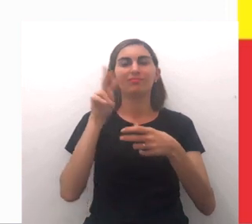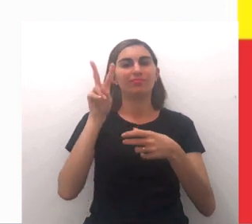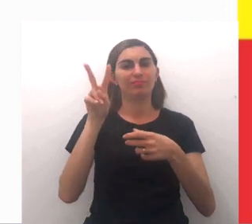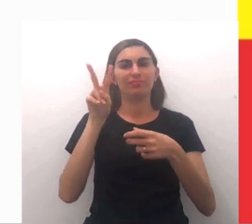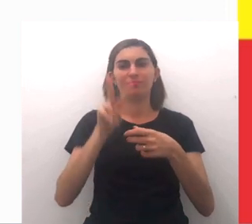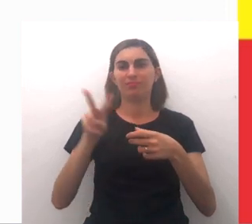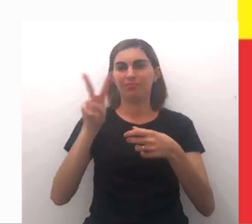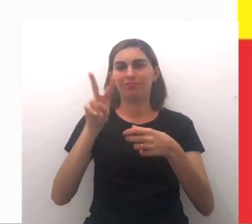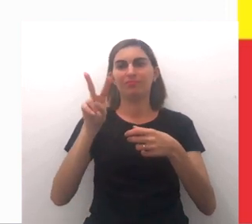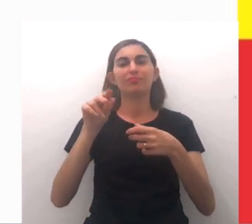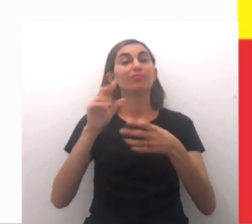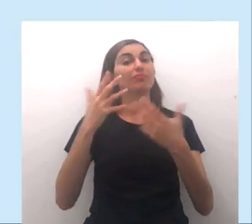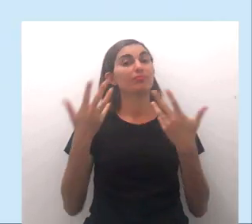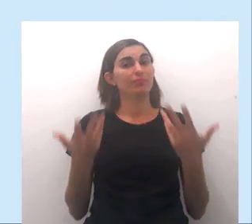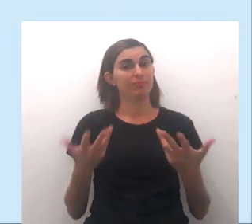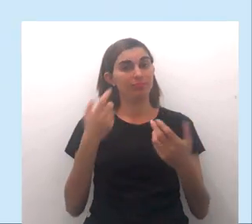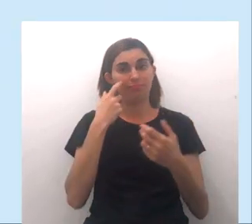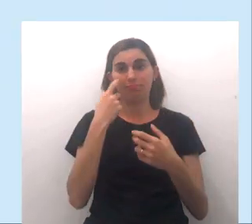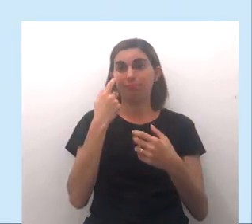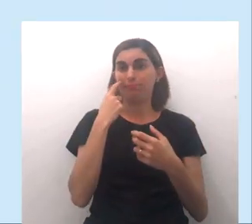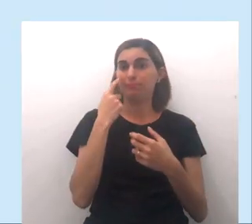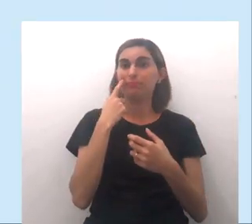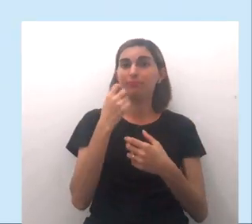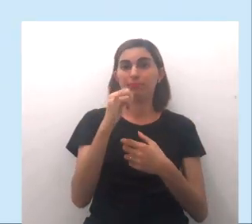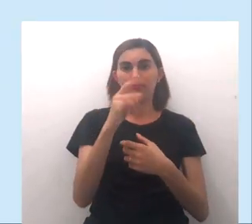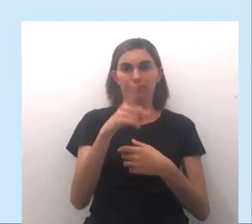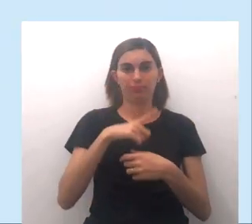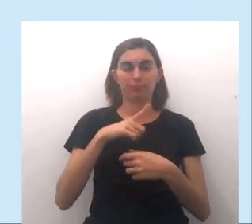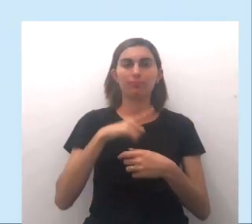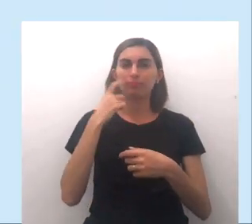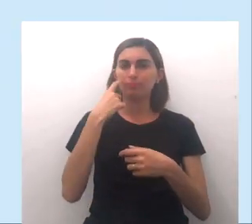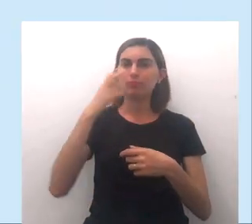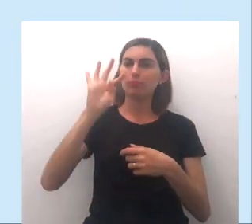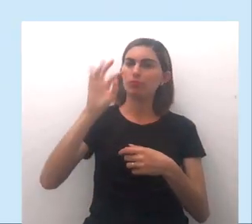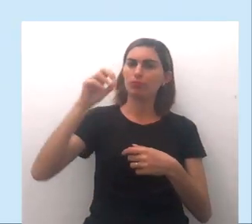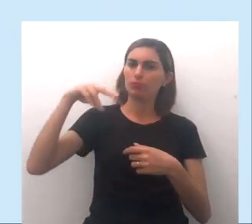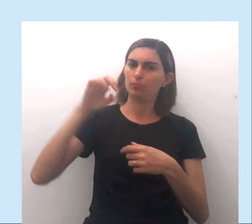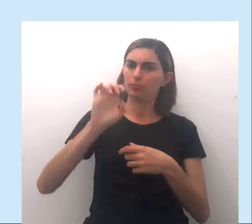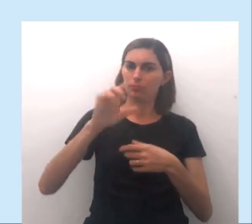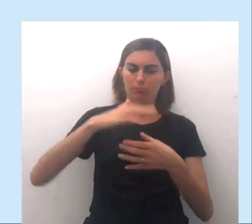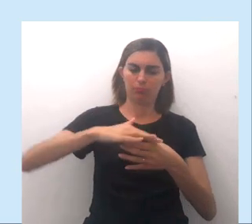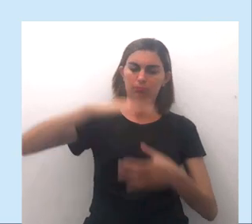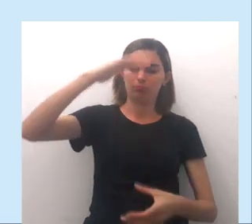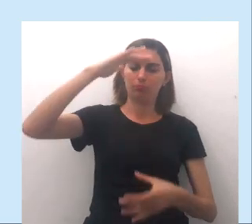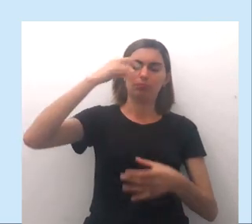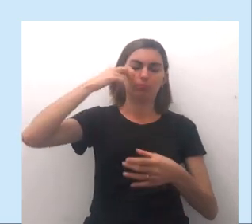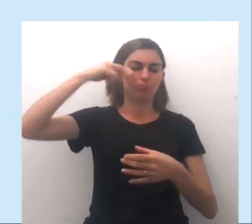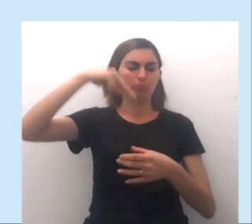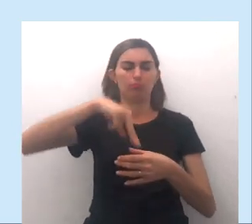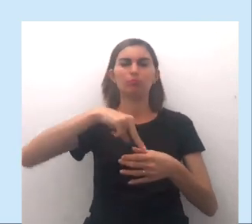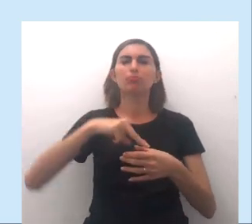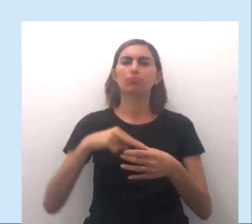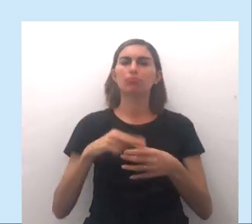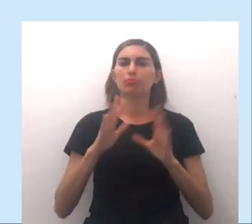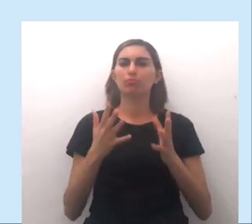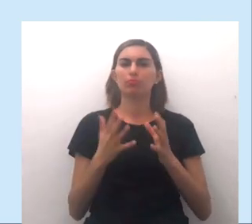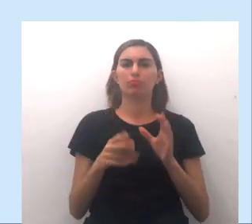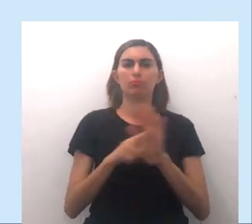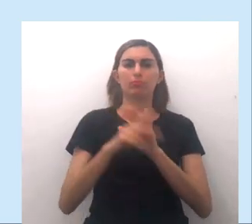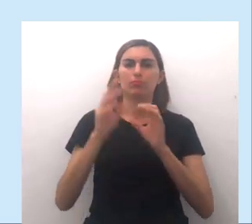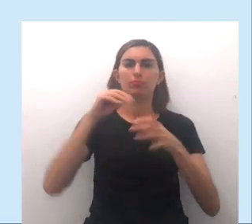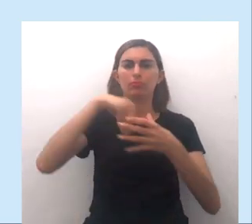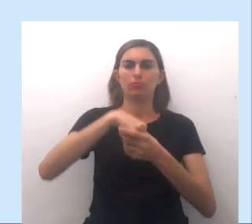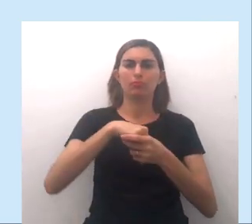interna. Então veja, se você já viu um tonel, então você olha para o tonel, aquela parte de